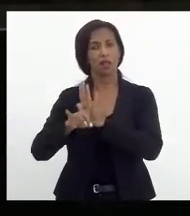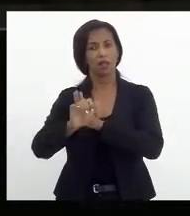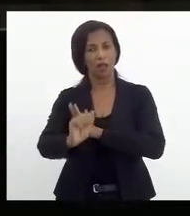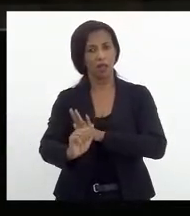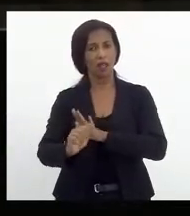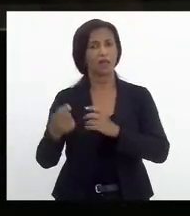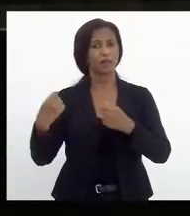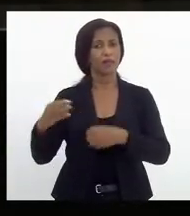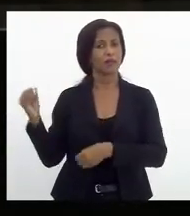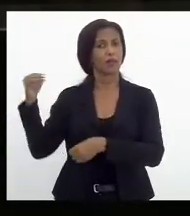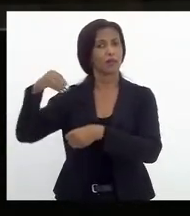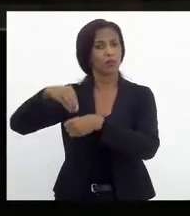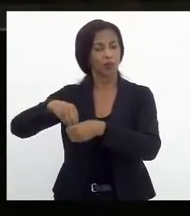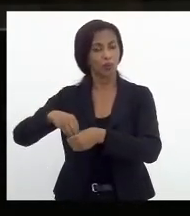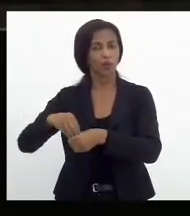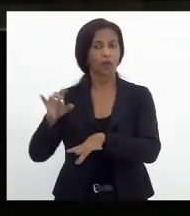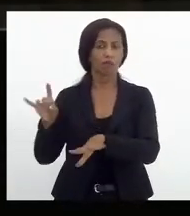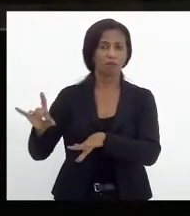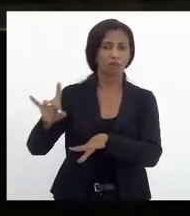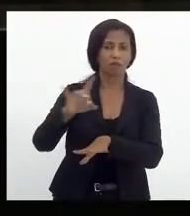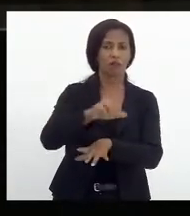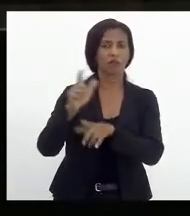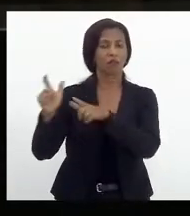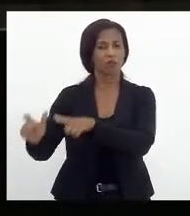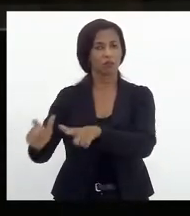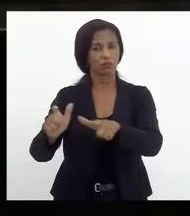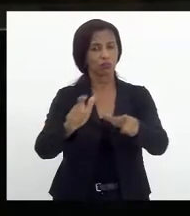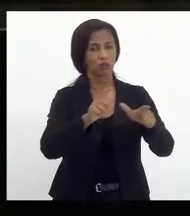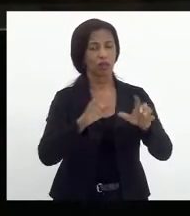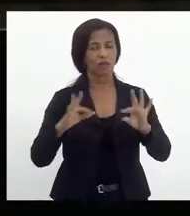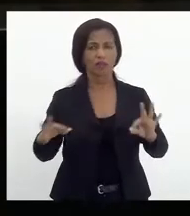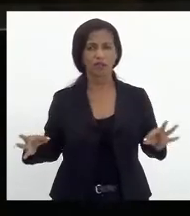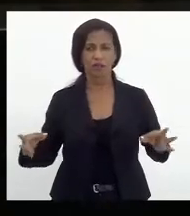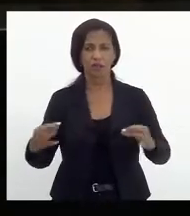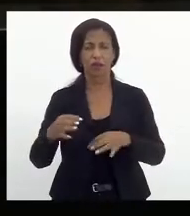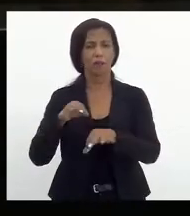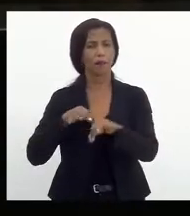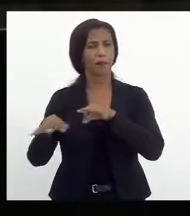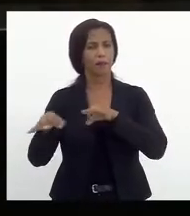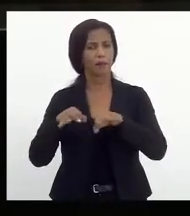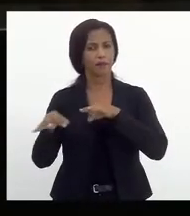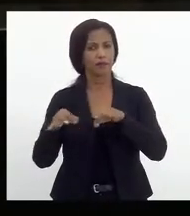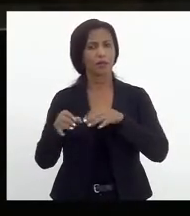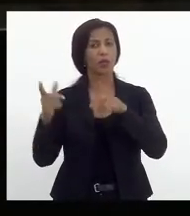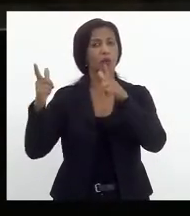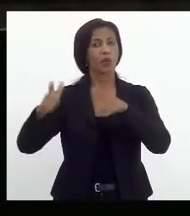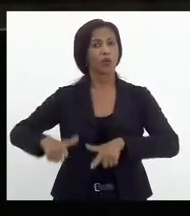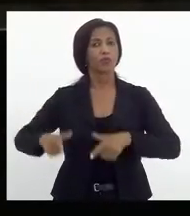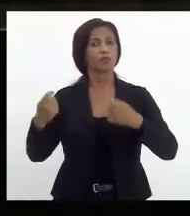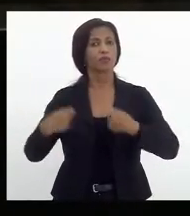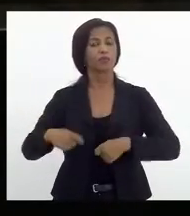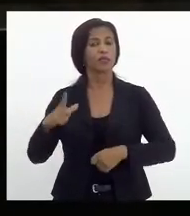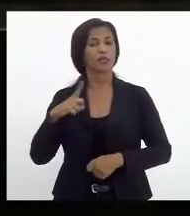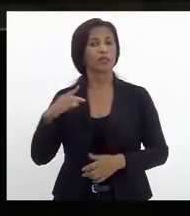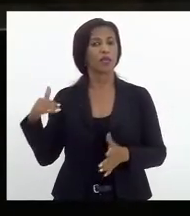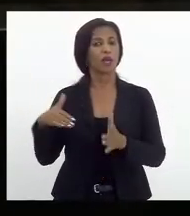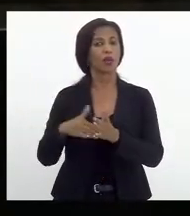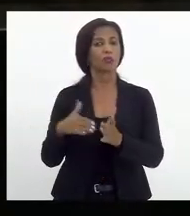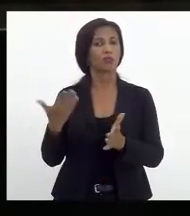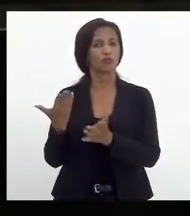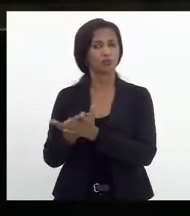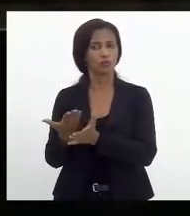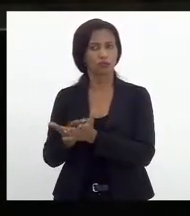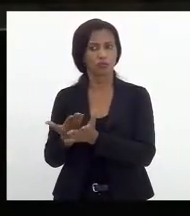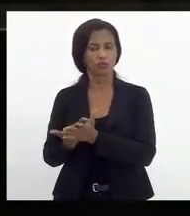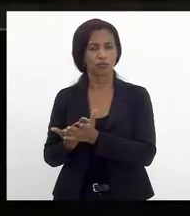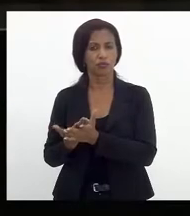nós devemos incluir em cada região da cidade, fazendo um estudo, um planejamento, aonde se deve construir. A última escola